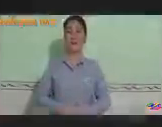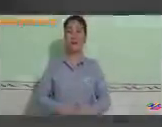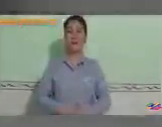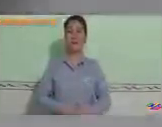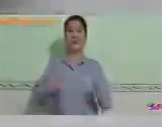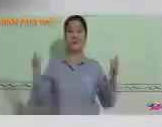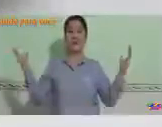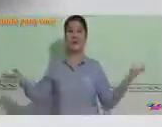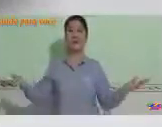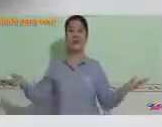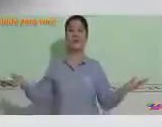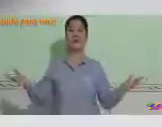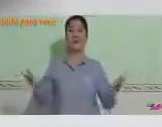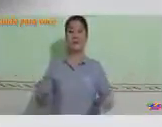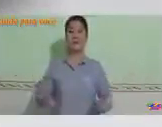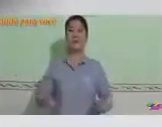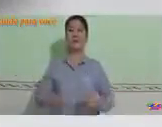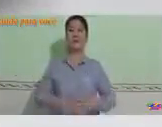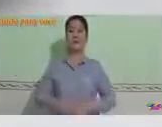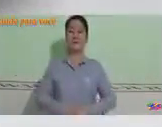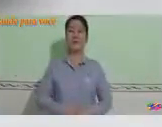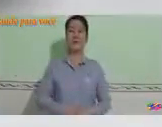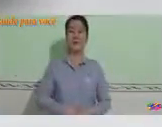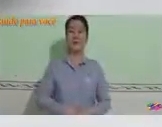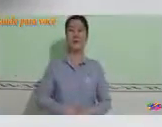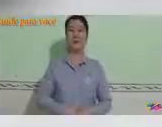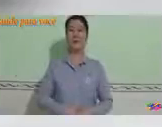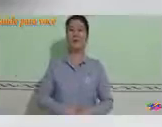poder emitir algum som ou ir ao encontro.